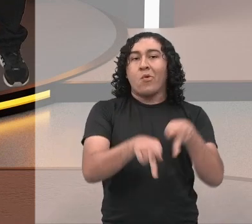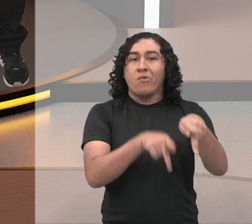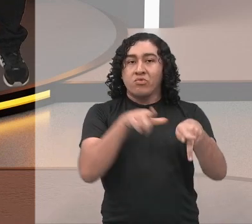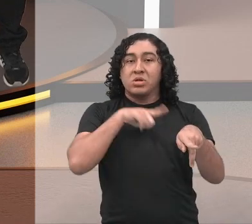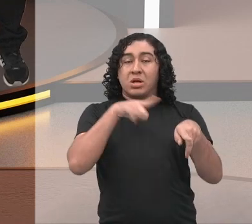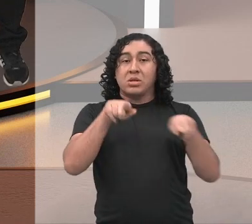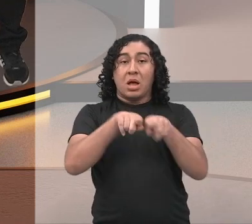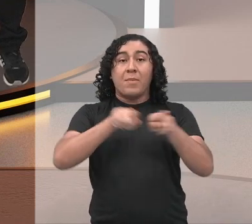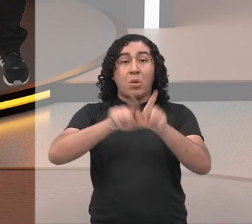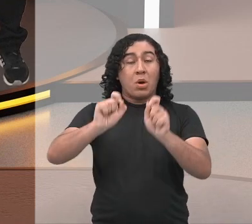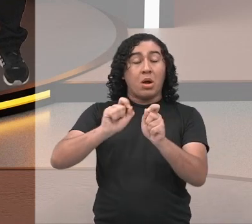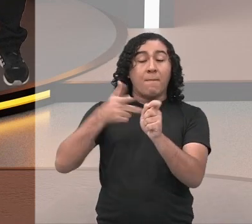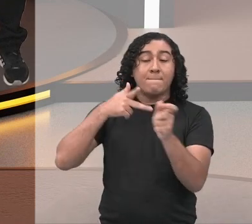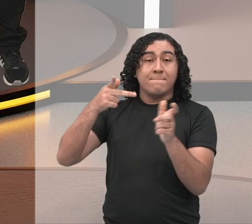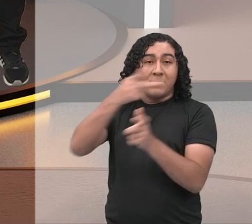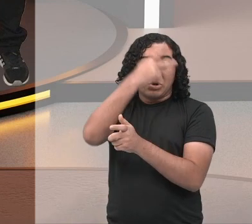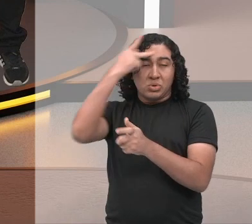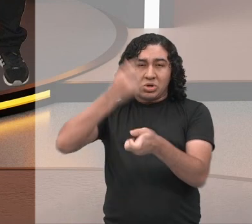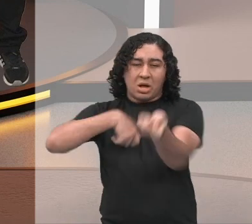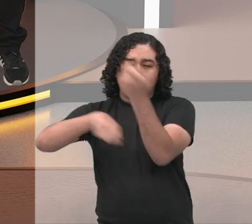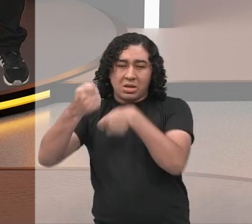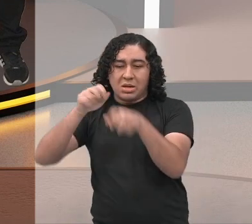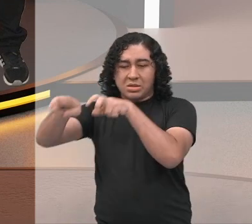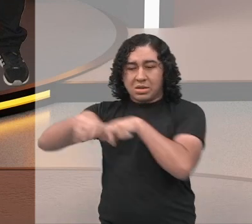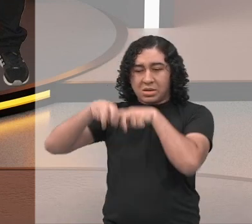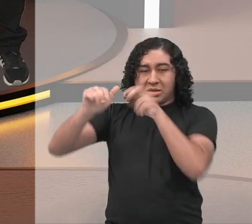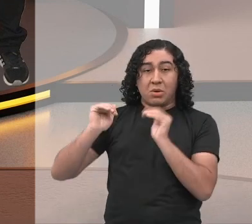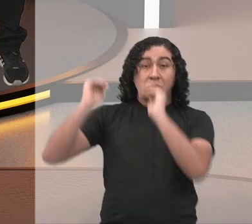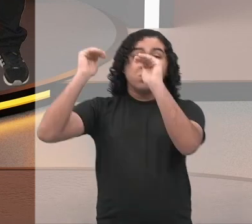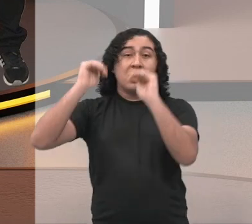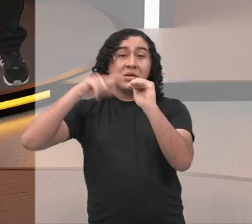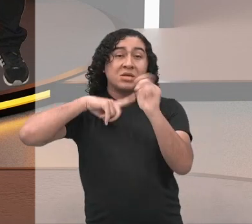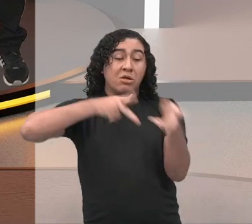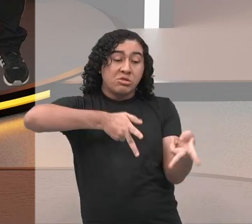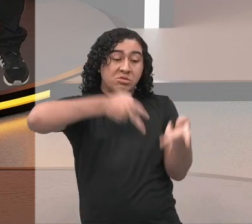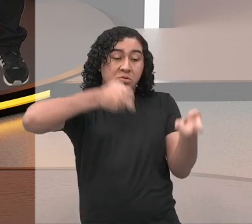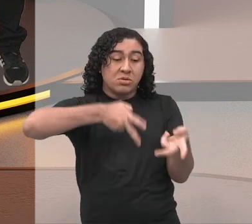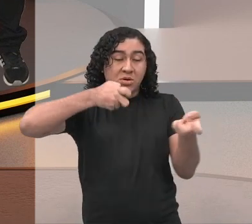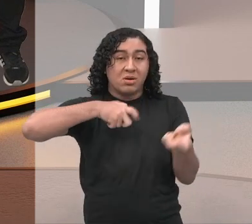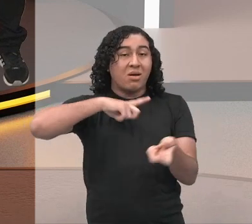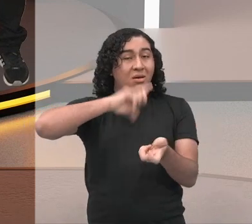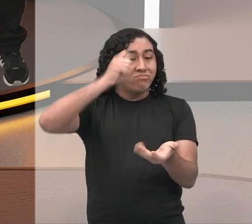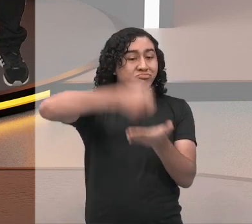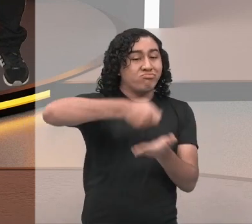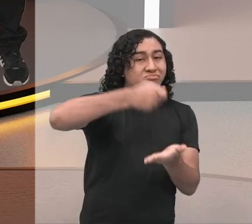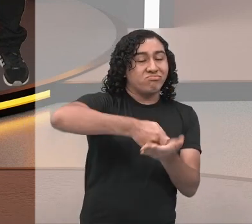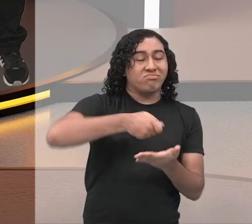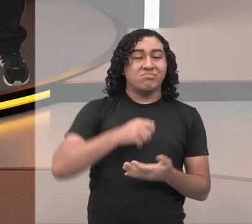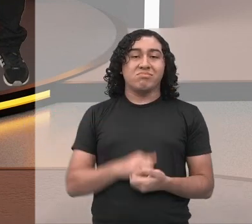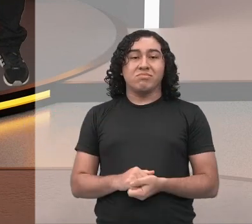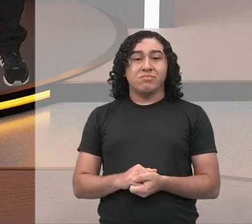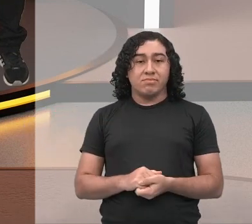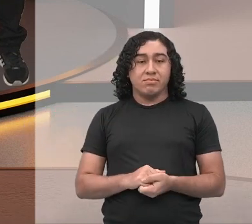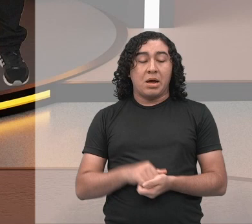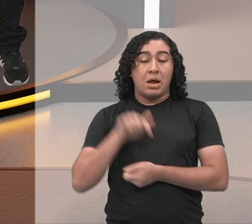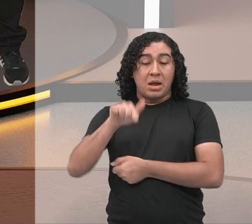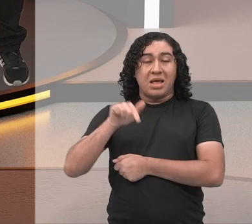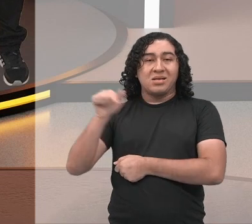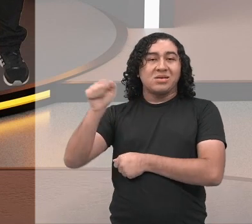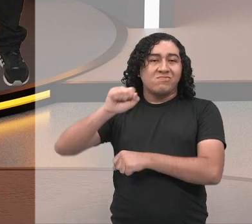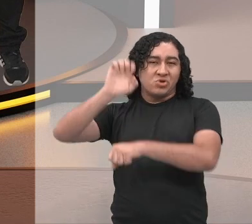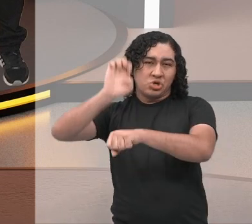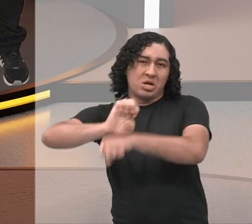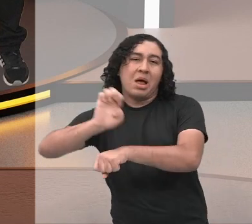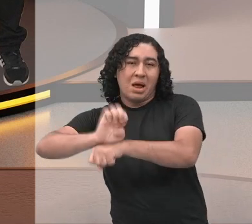pelos grandes comerciantes e produtores rurais. Galera, naquele momento, na região do Maranhão, como era uma região